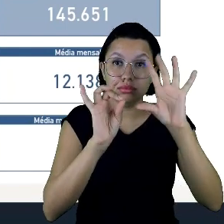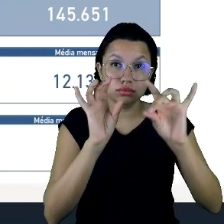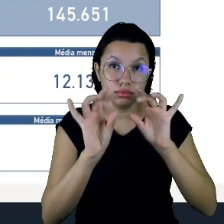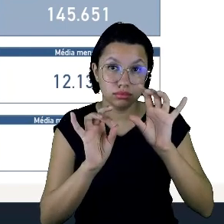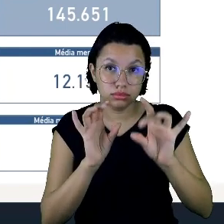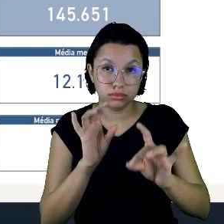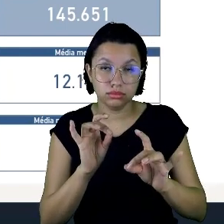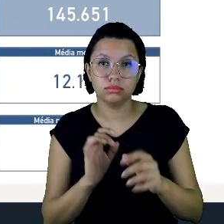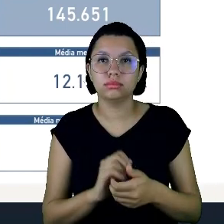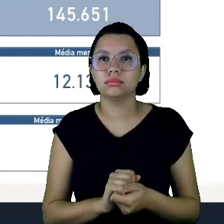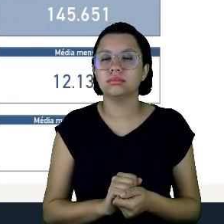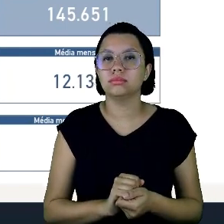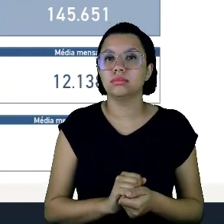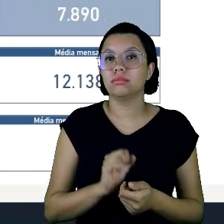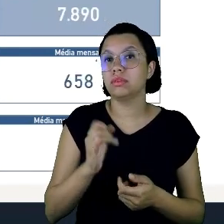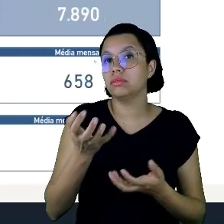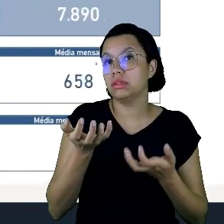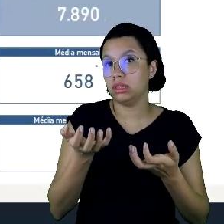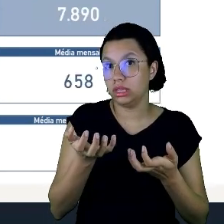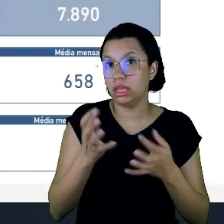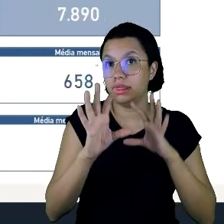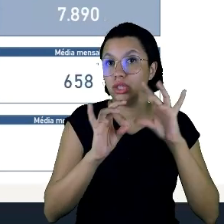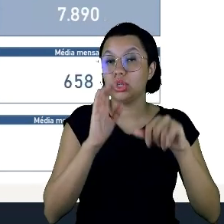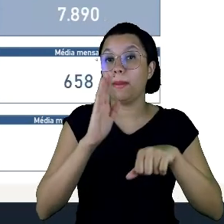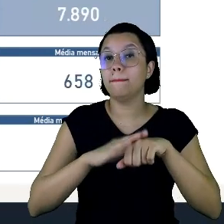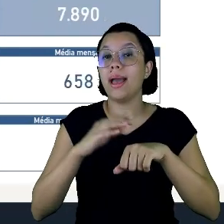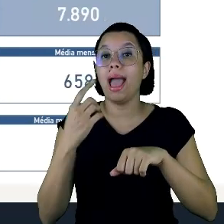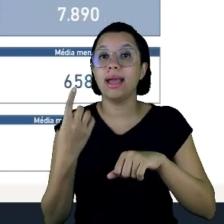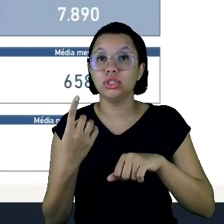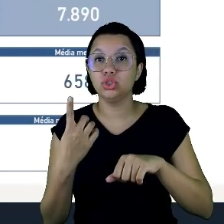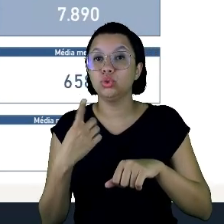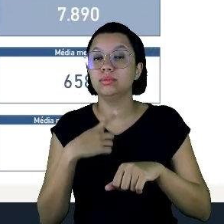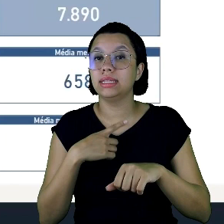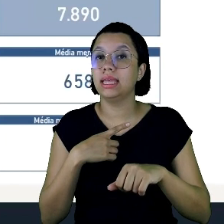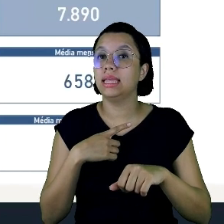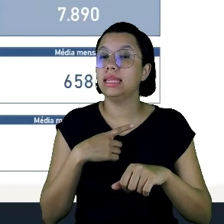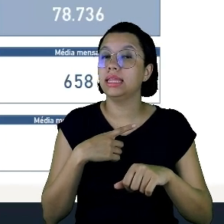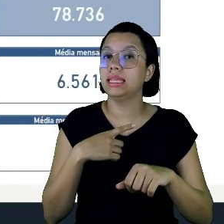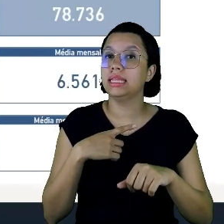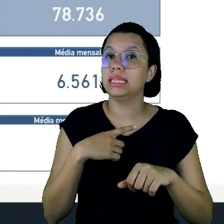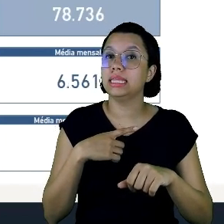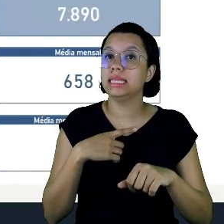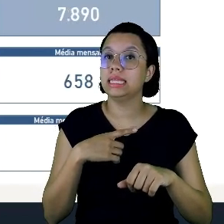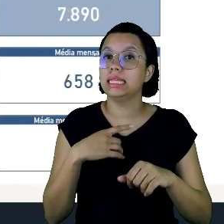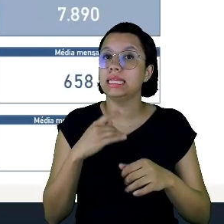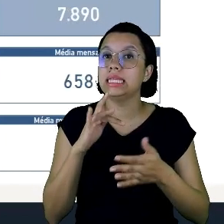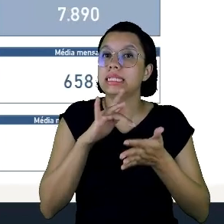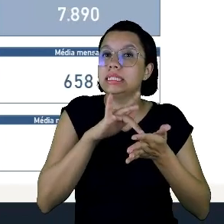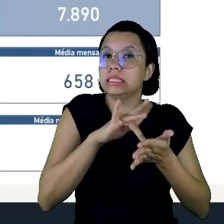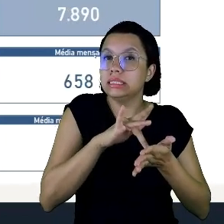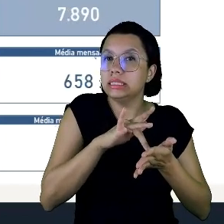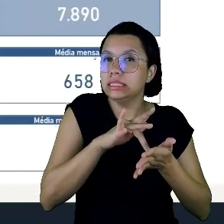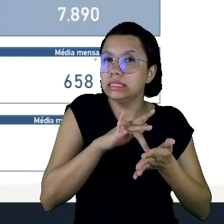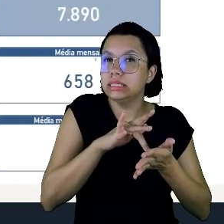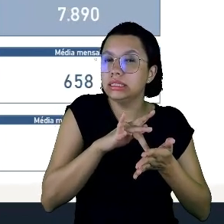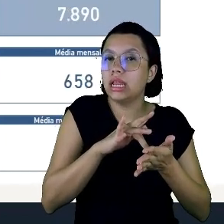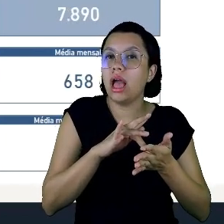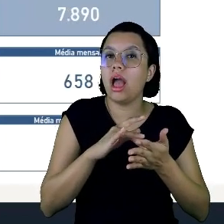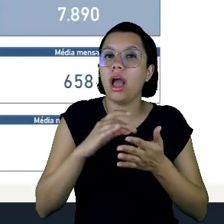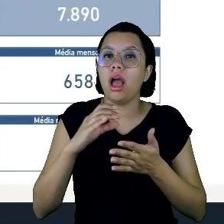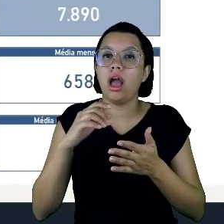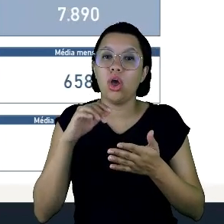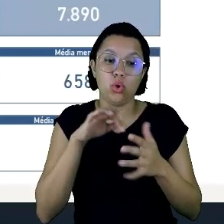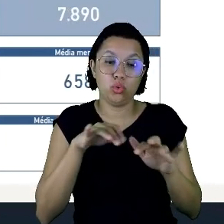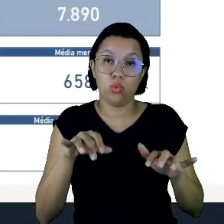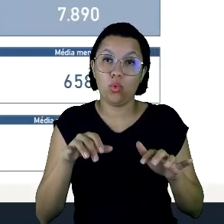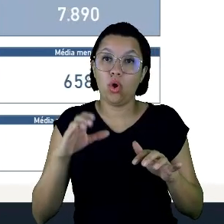apela, e aí você pode selecionar os itens desejados. Se você deseja selecionar mais de um, tem que